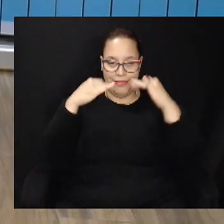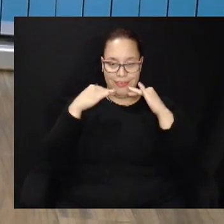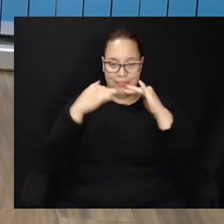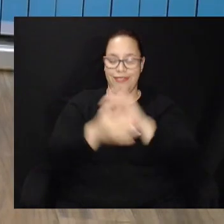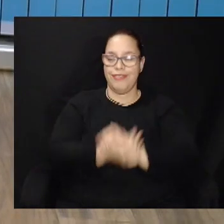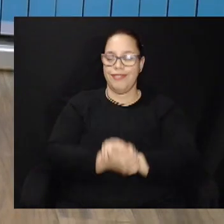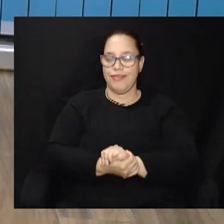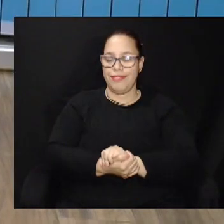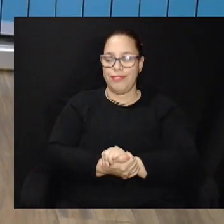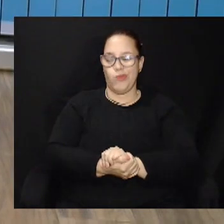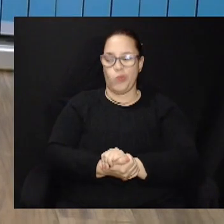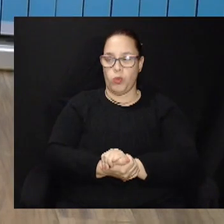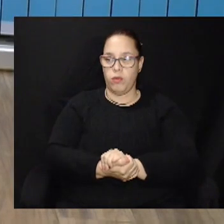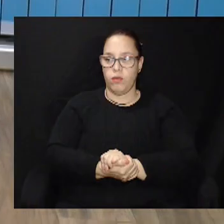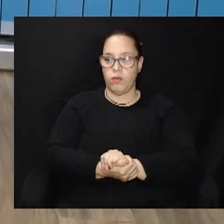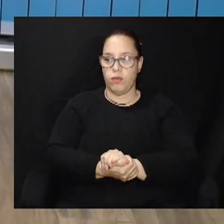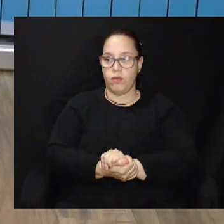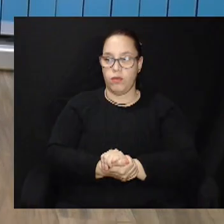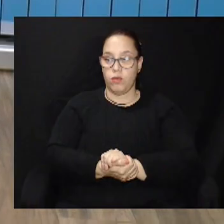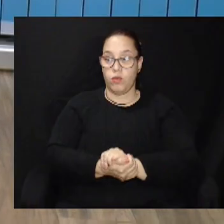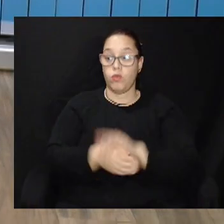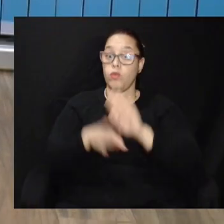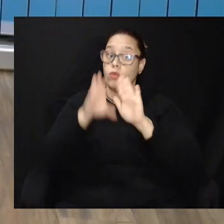sua companhia, pela sua audiência.